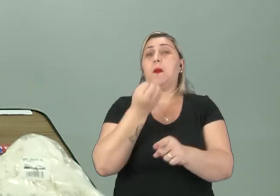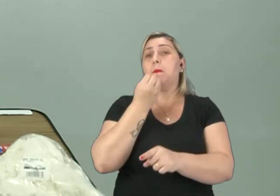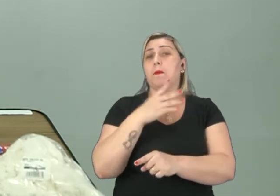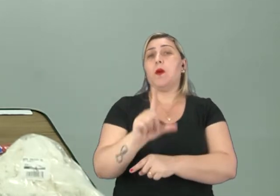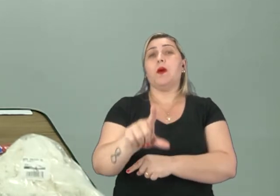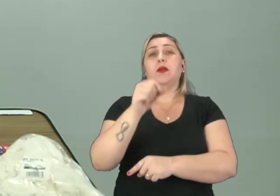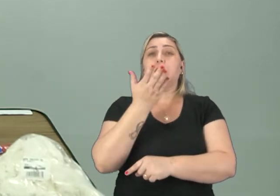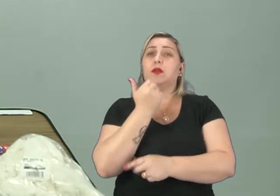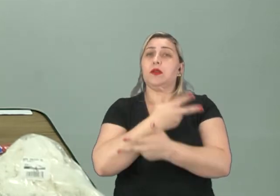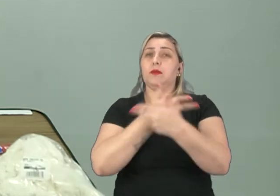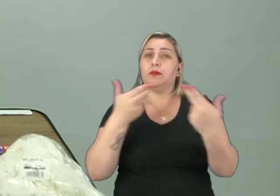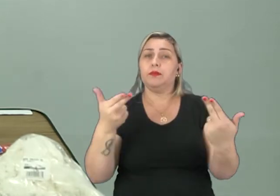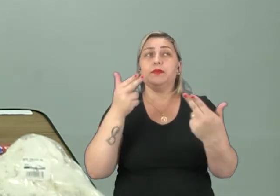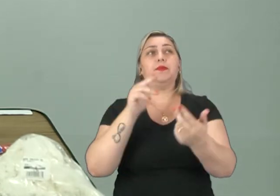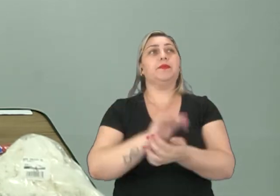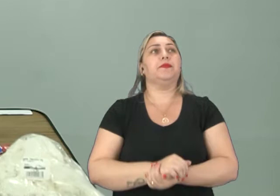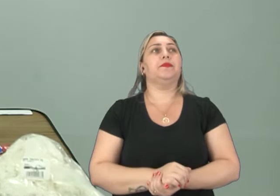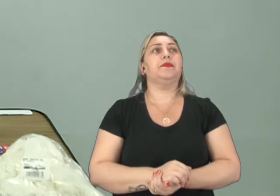boa opção de alimentação.